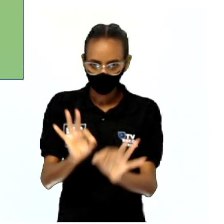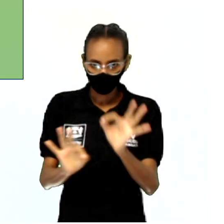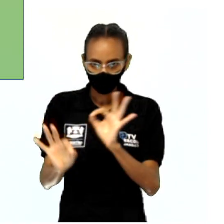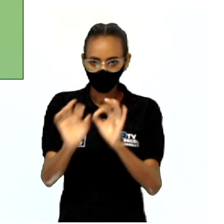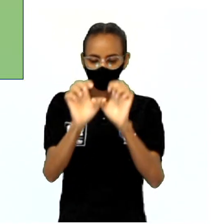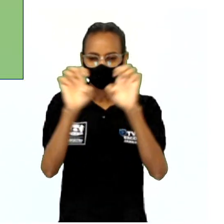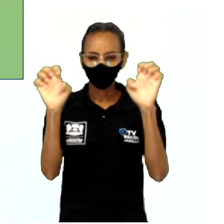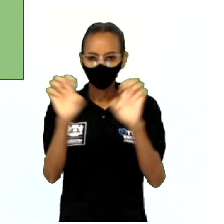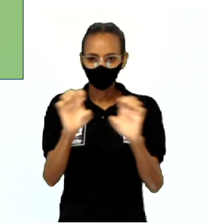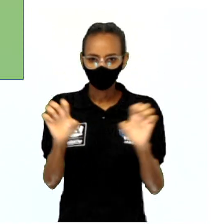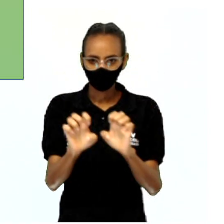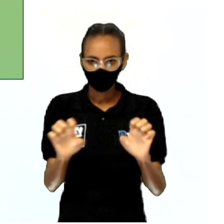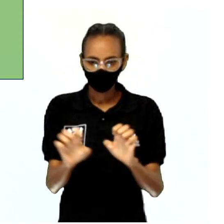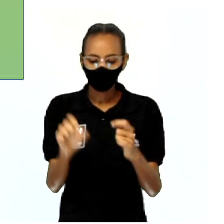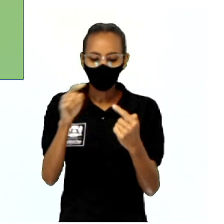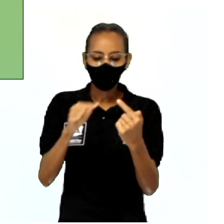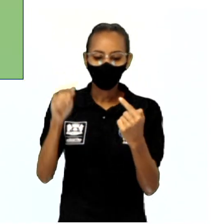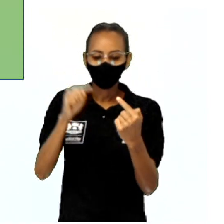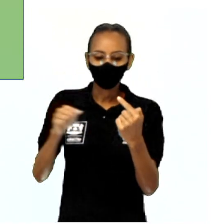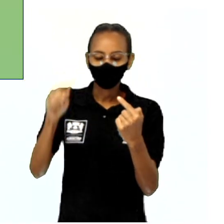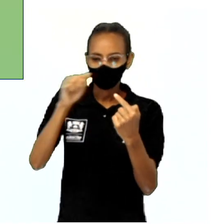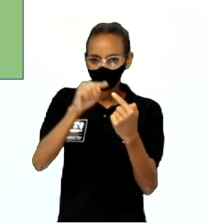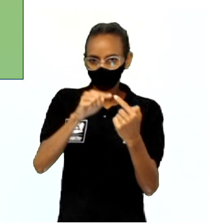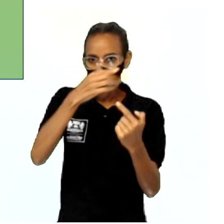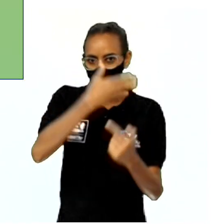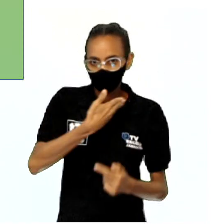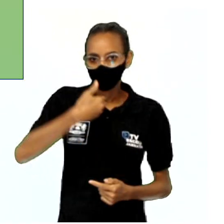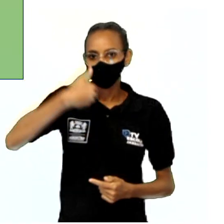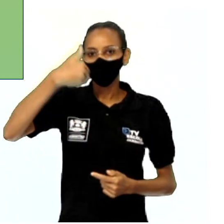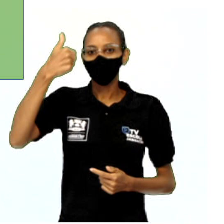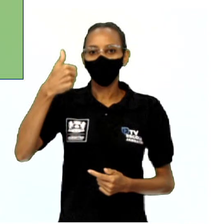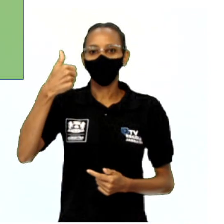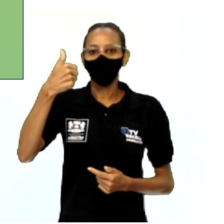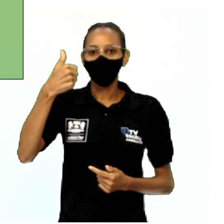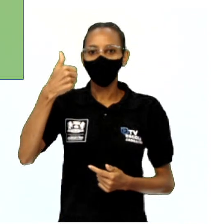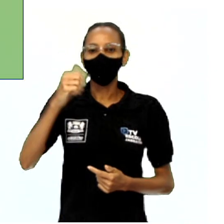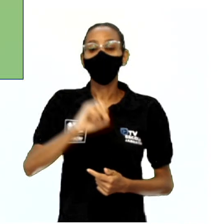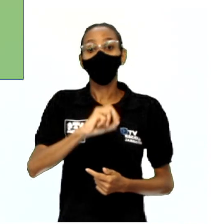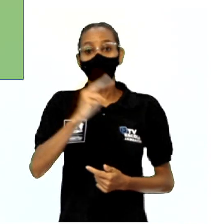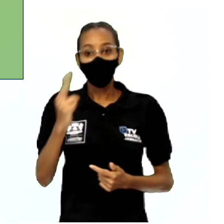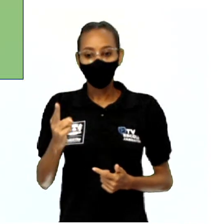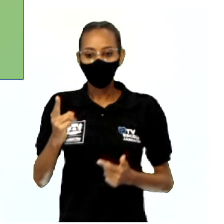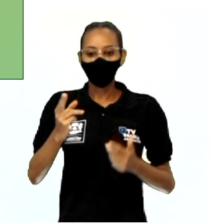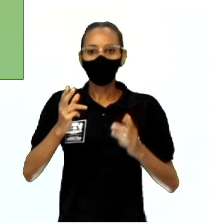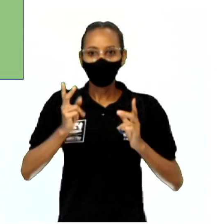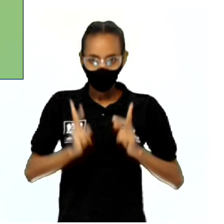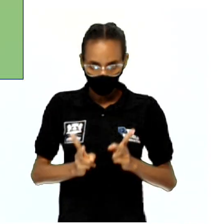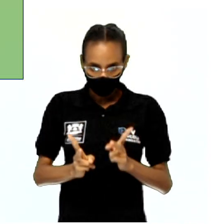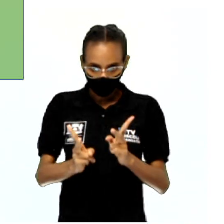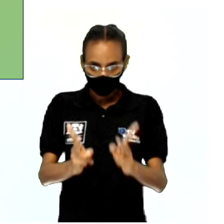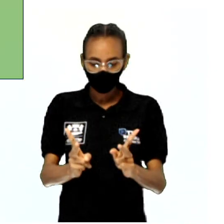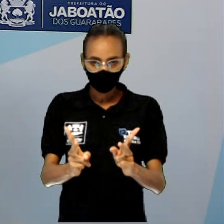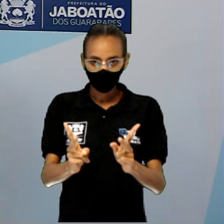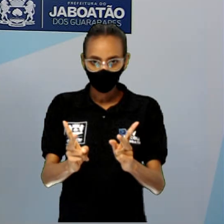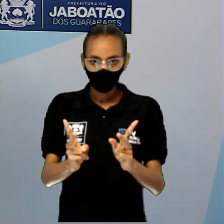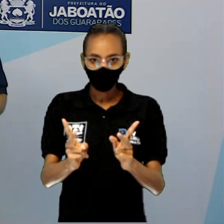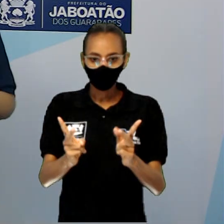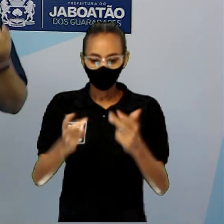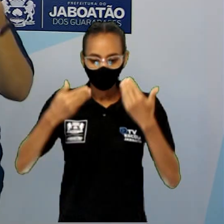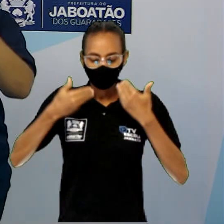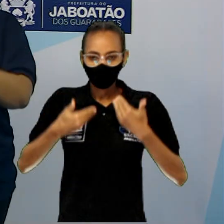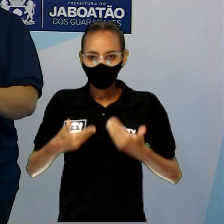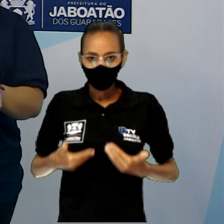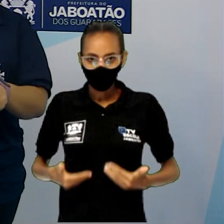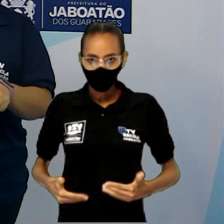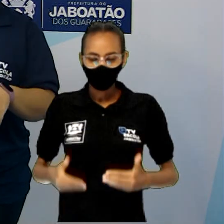de melhorar ou manter a forma física e as suas capacidades físicas. Então,